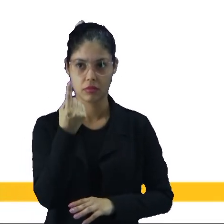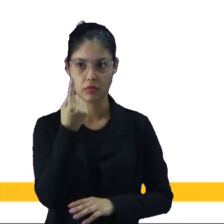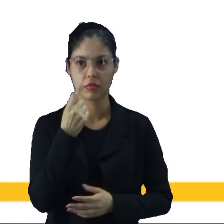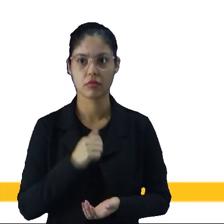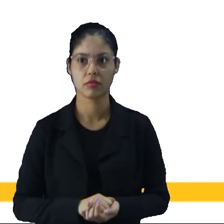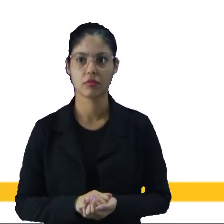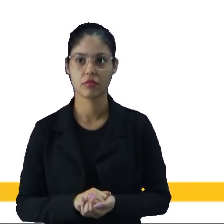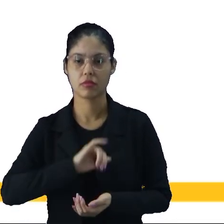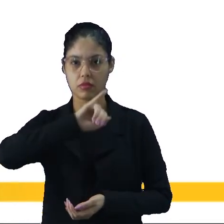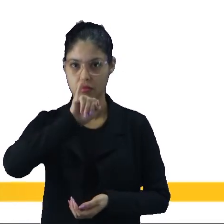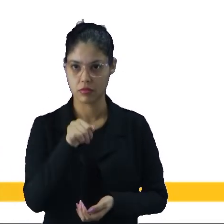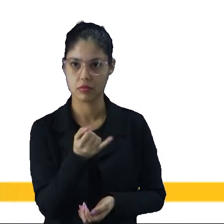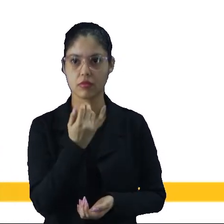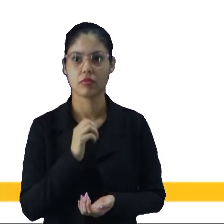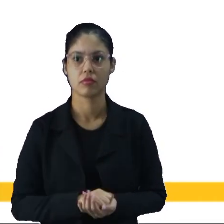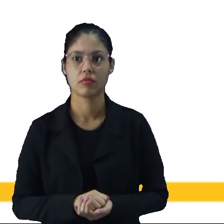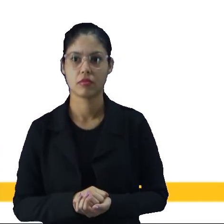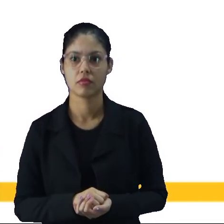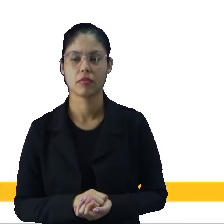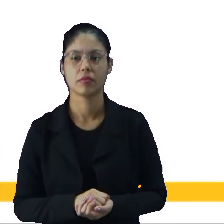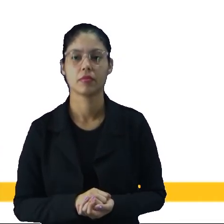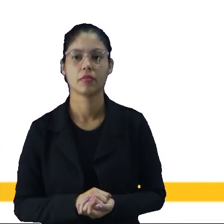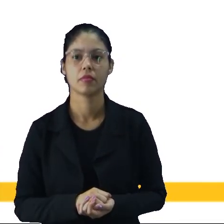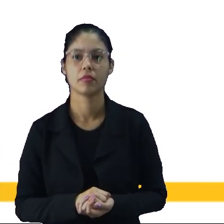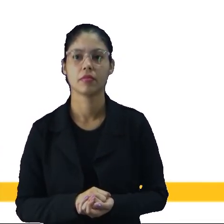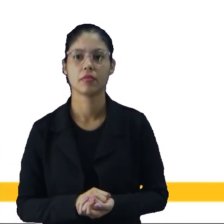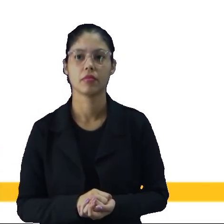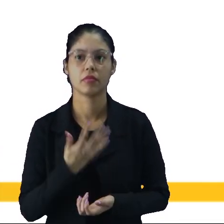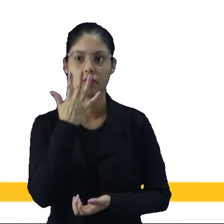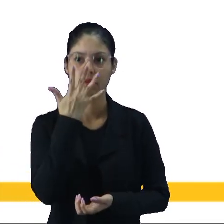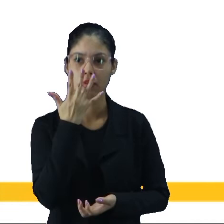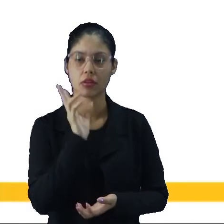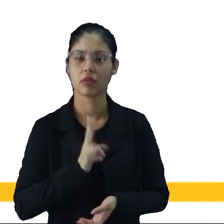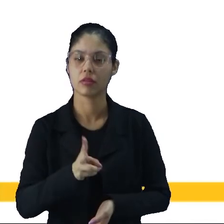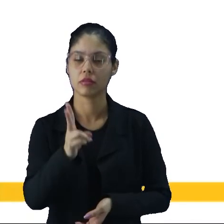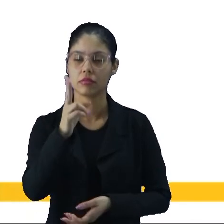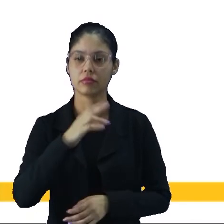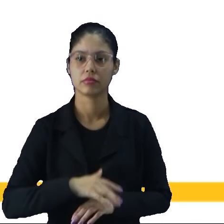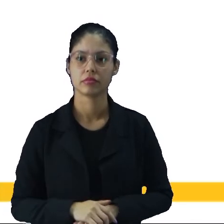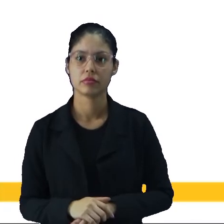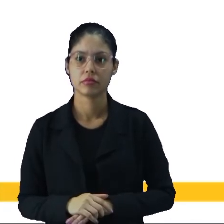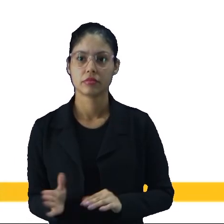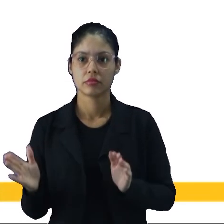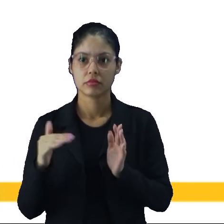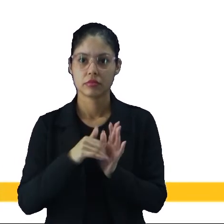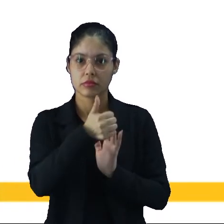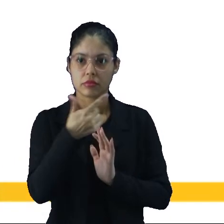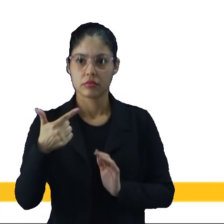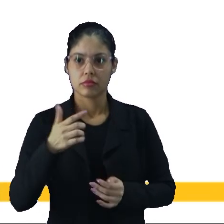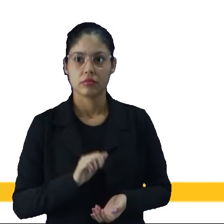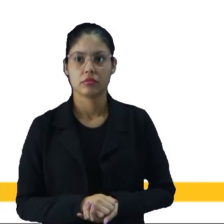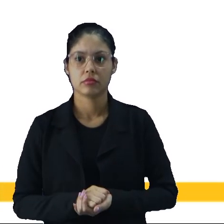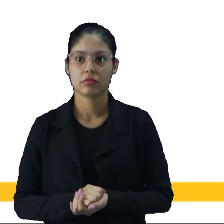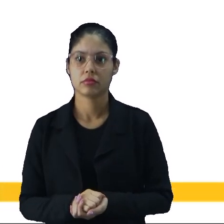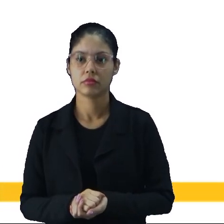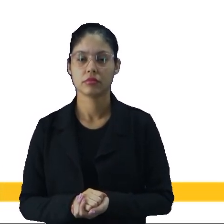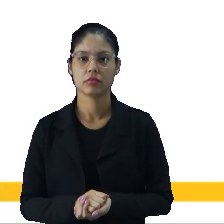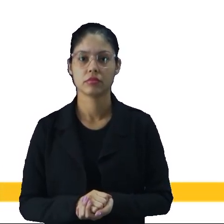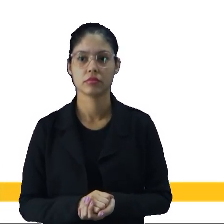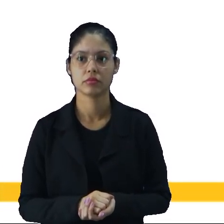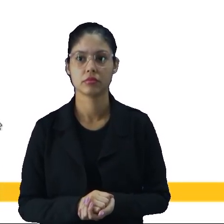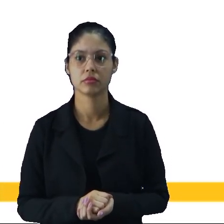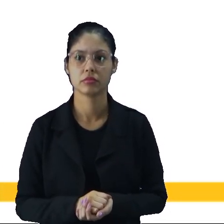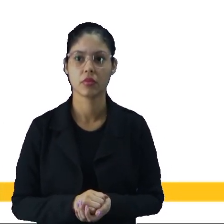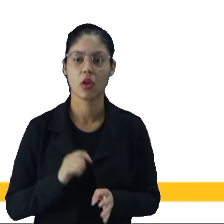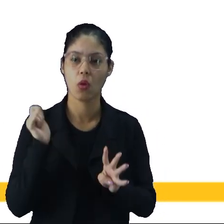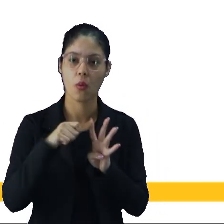ter o mês de janeiro. Se eu vou ter x igual a 2, o mês de fevereiro e assim adiante, até chegar em 12. Tá? Na